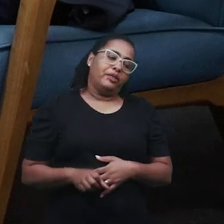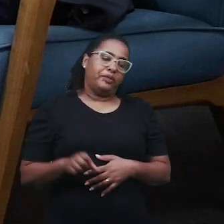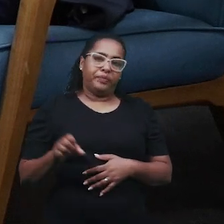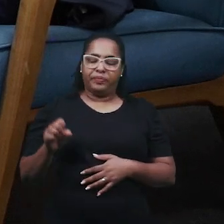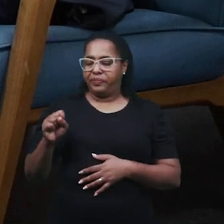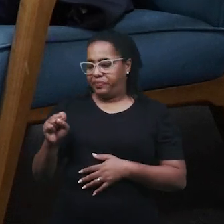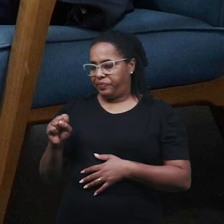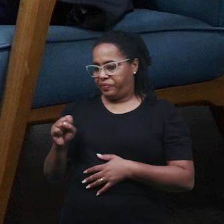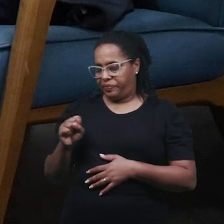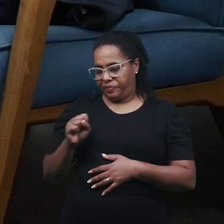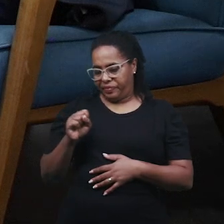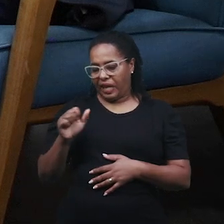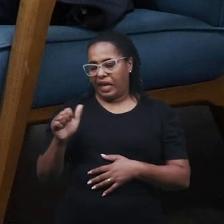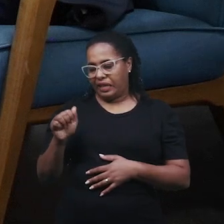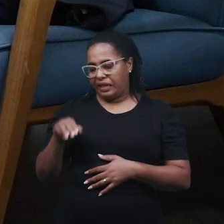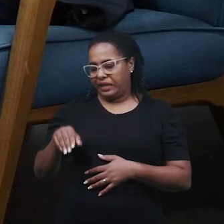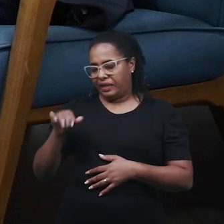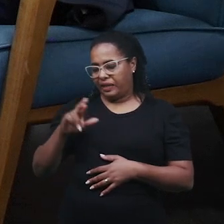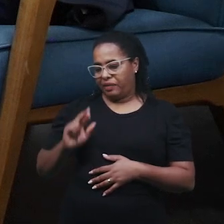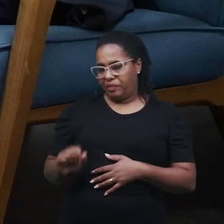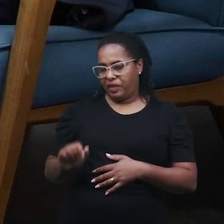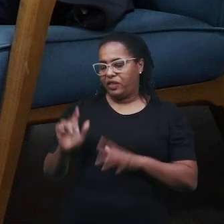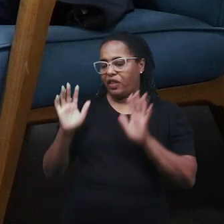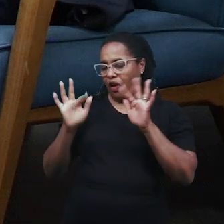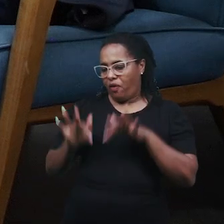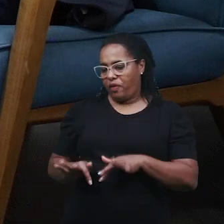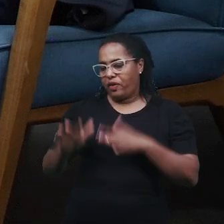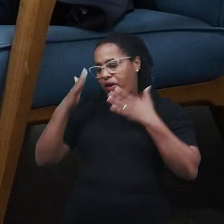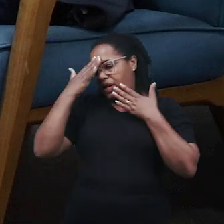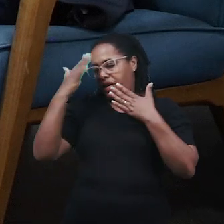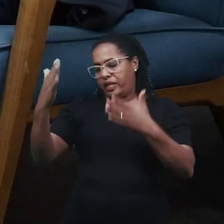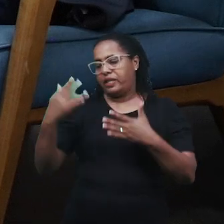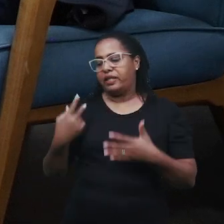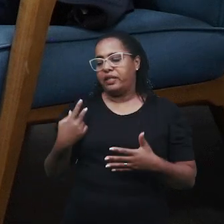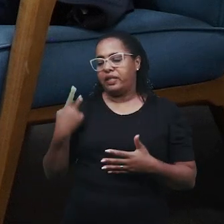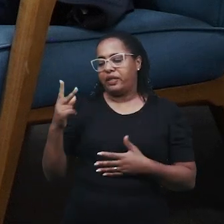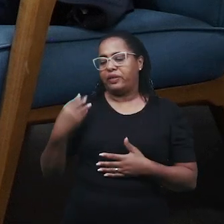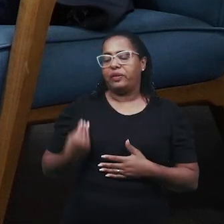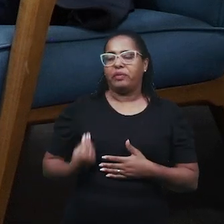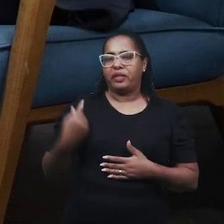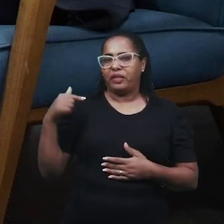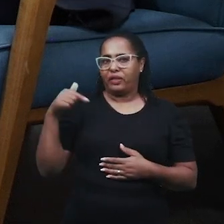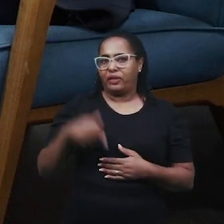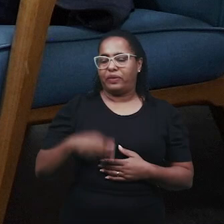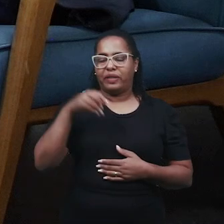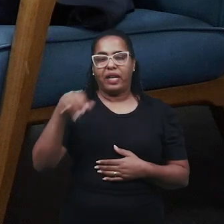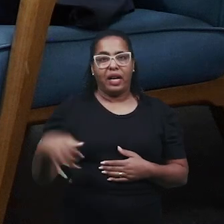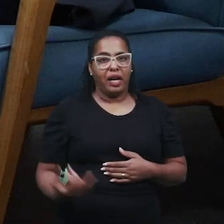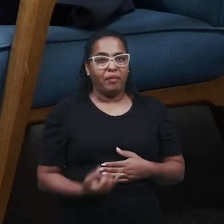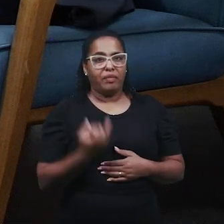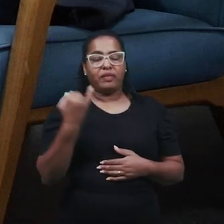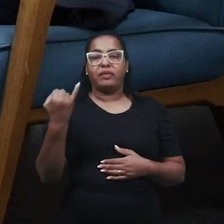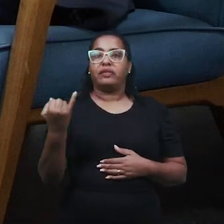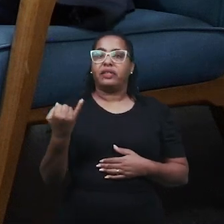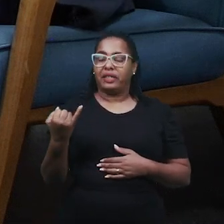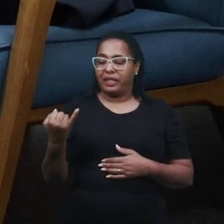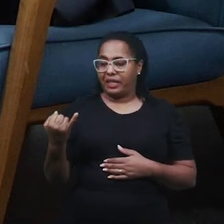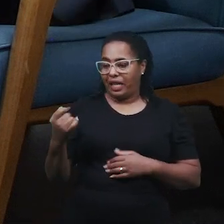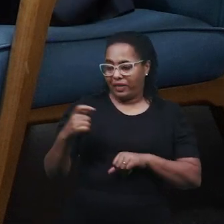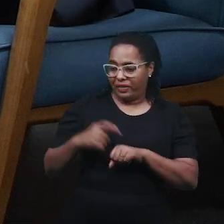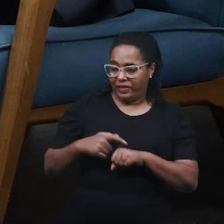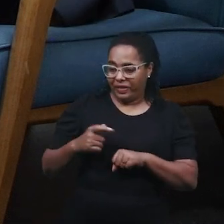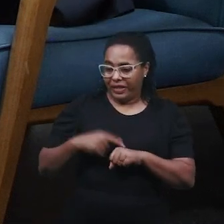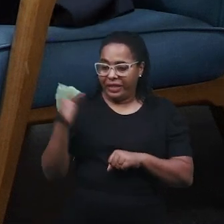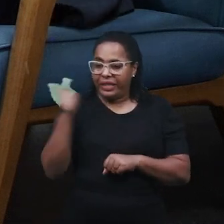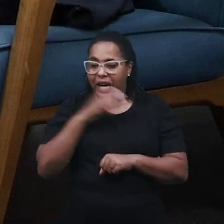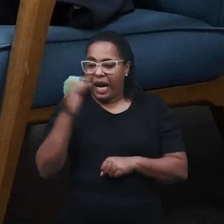fim. Quero agradecer a sua presença conosco aqui. Aproveitamos, né? Foram dias tão corridos, a gente